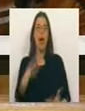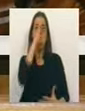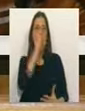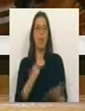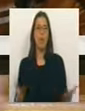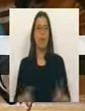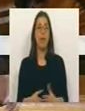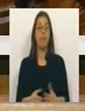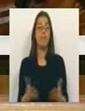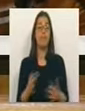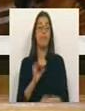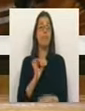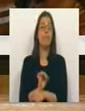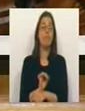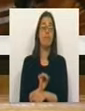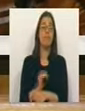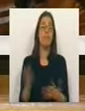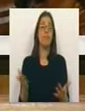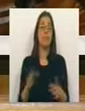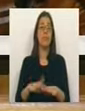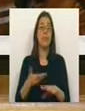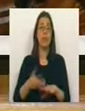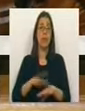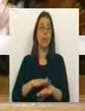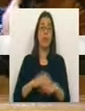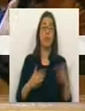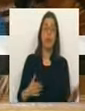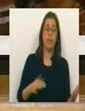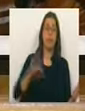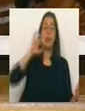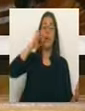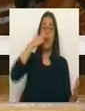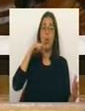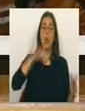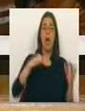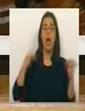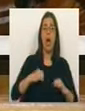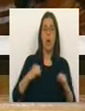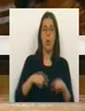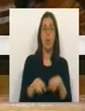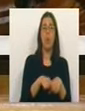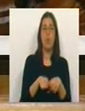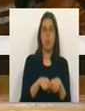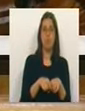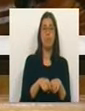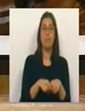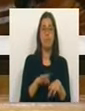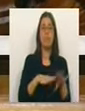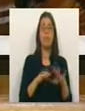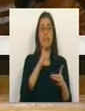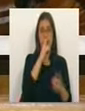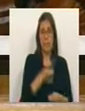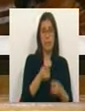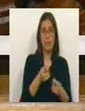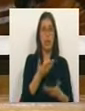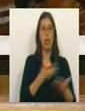Governo. Ao estar refém da extrema-esquerda, consequência do acordo político em que utilizou a agricultura